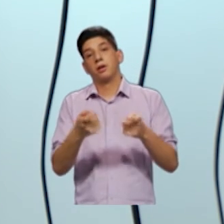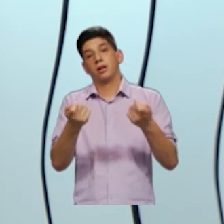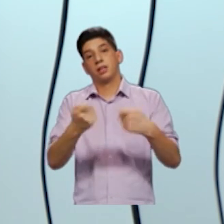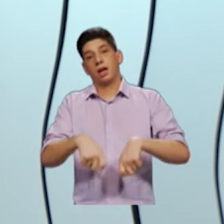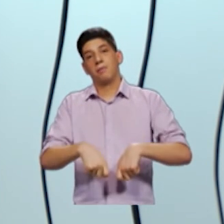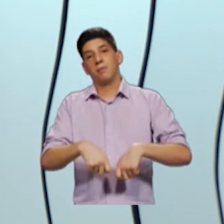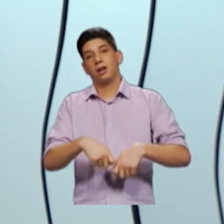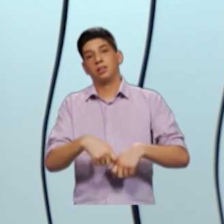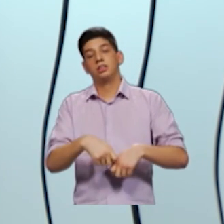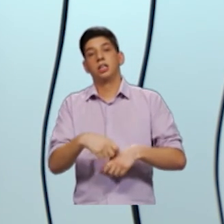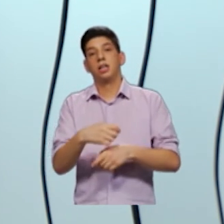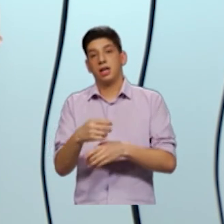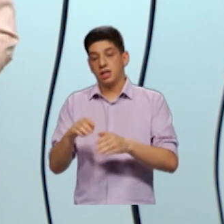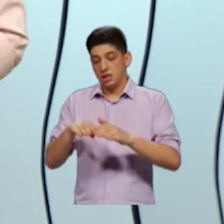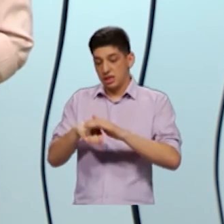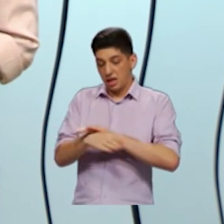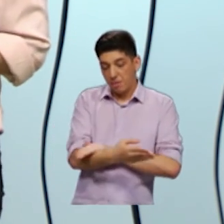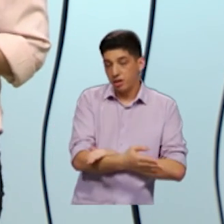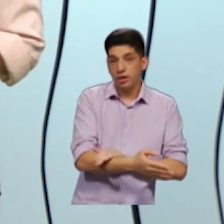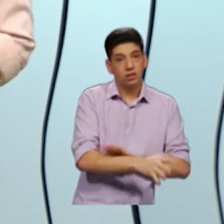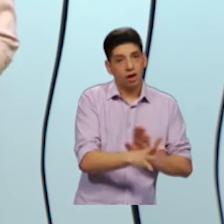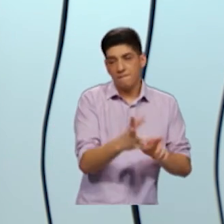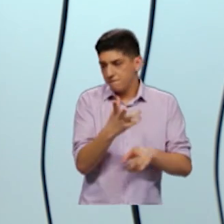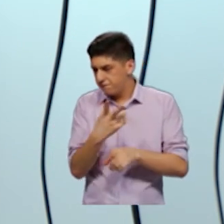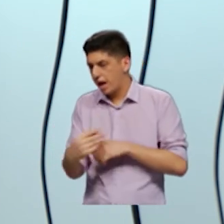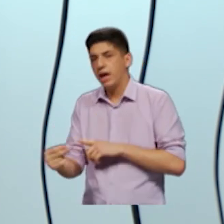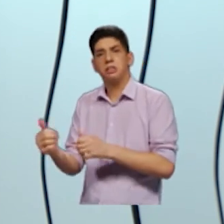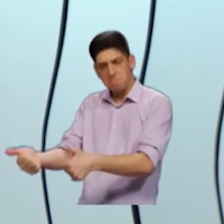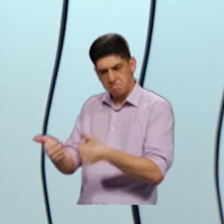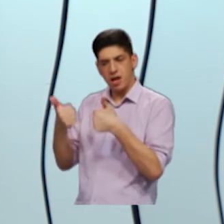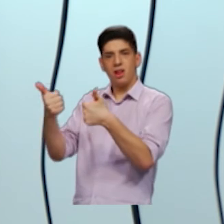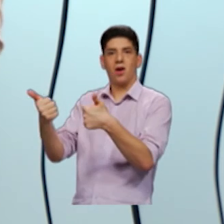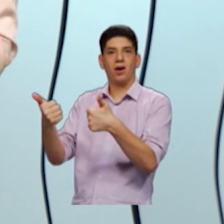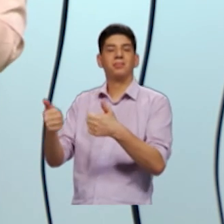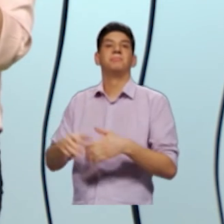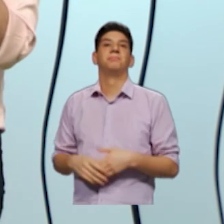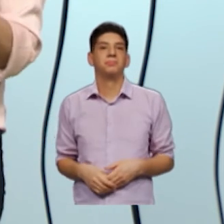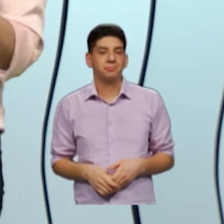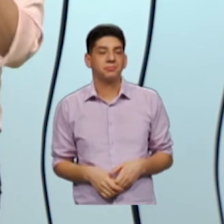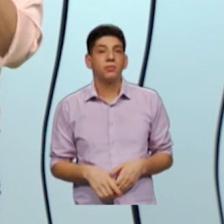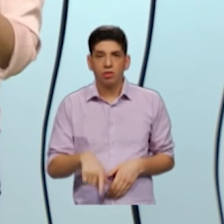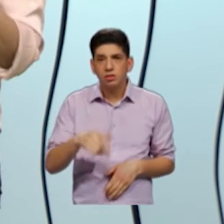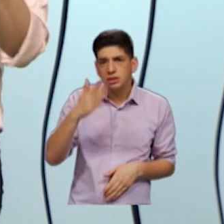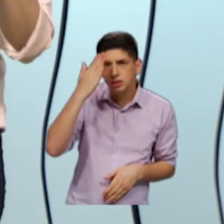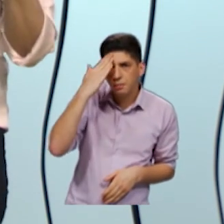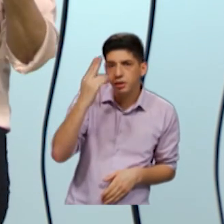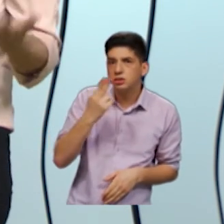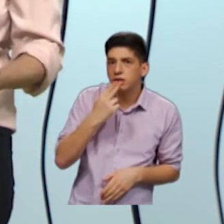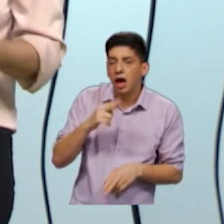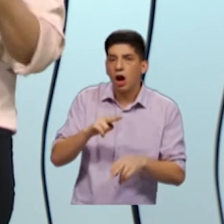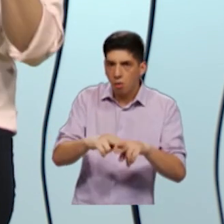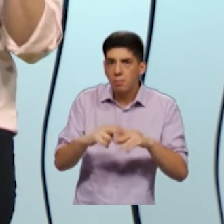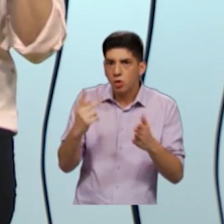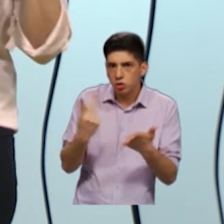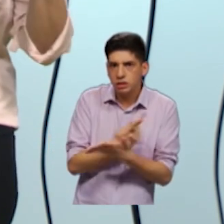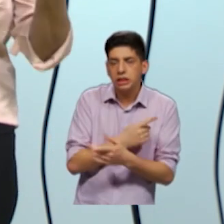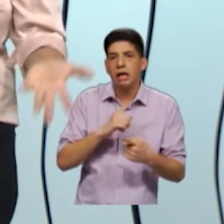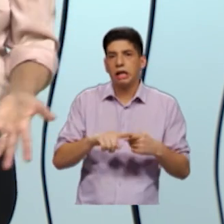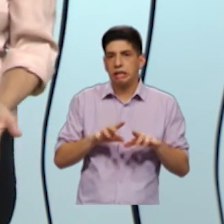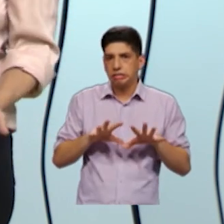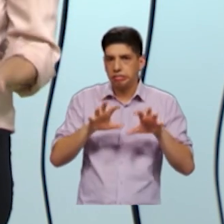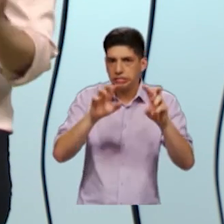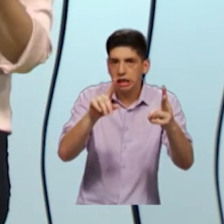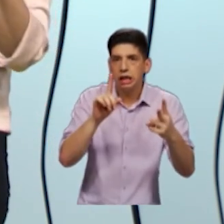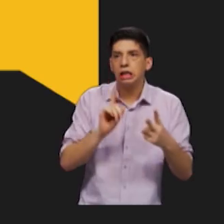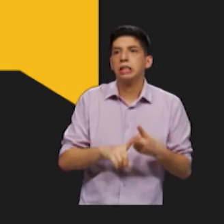vencer aí essa dependência do cigarro. Lembrando, você sabia que o cigarro causa câncer, infarto, derrame cerebral, destruição